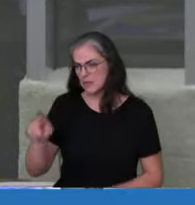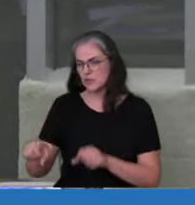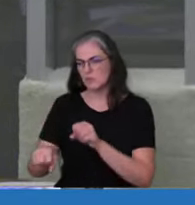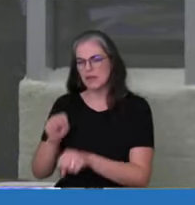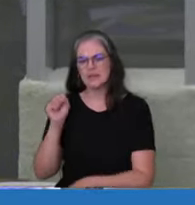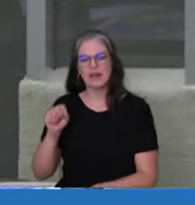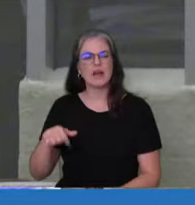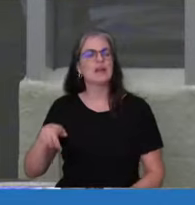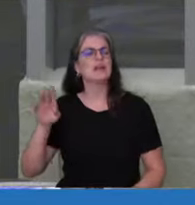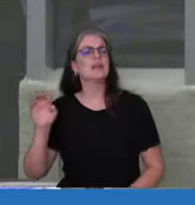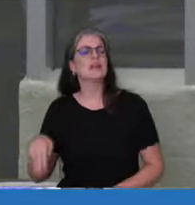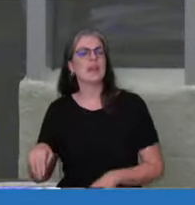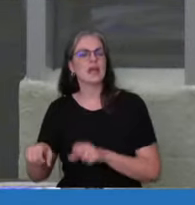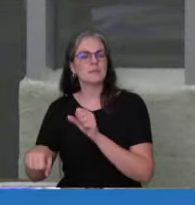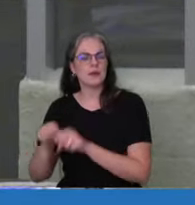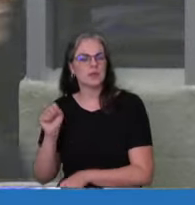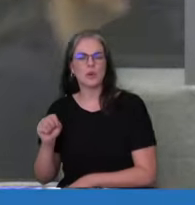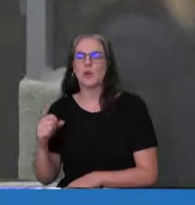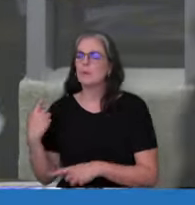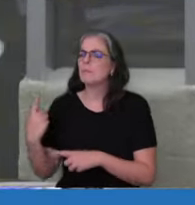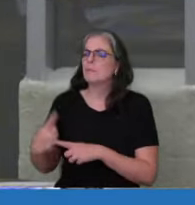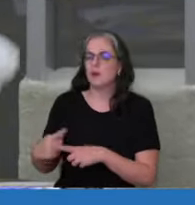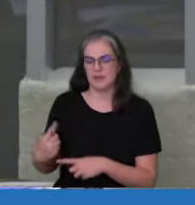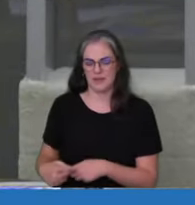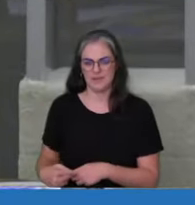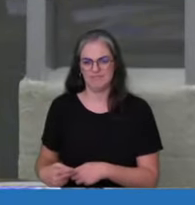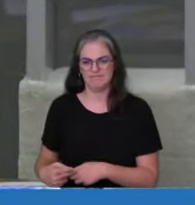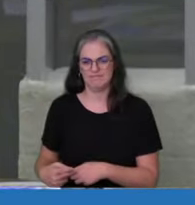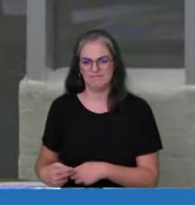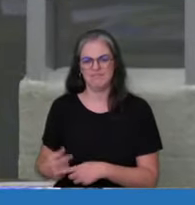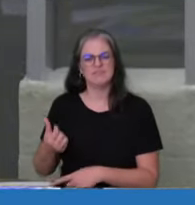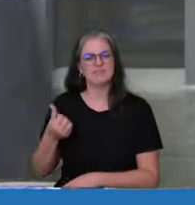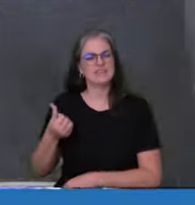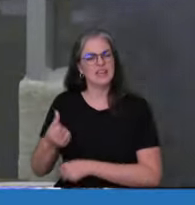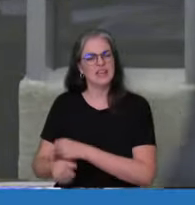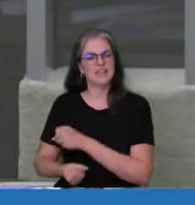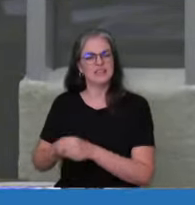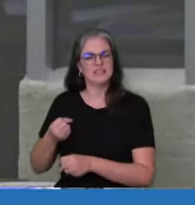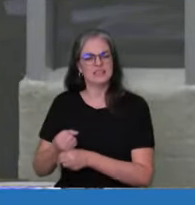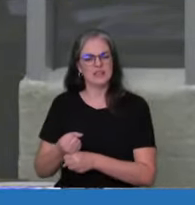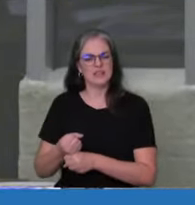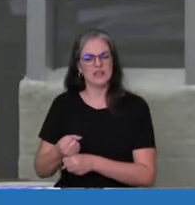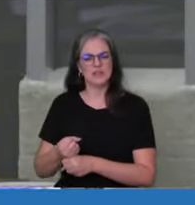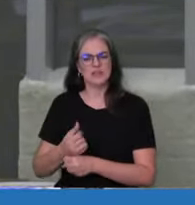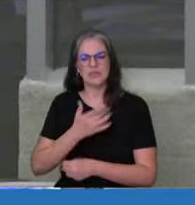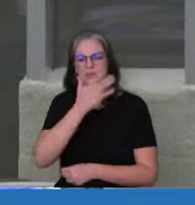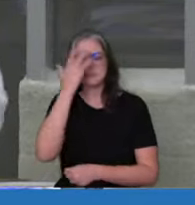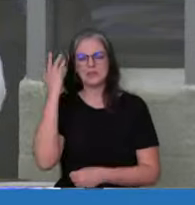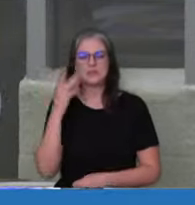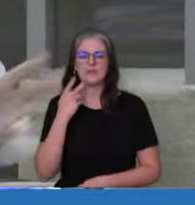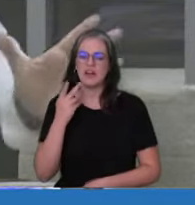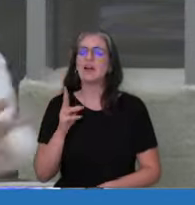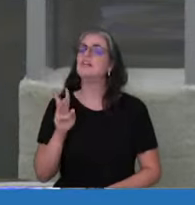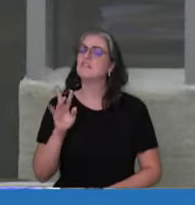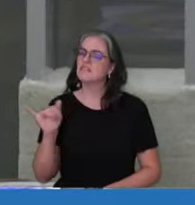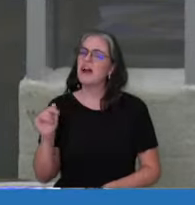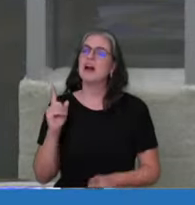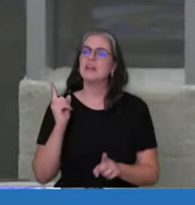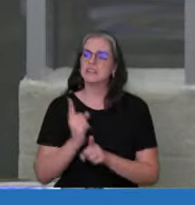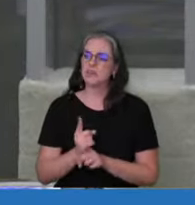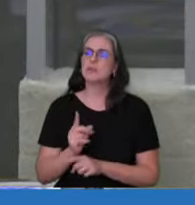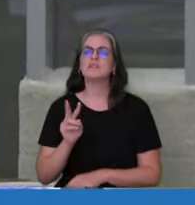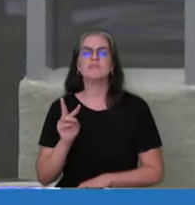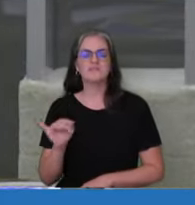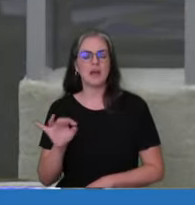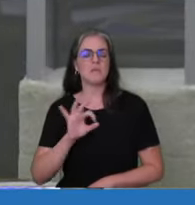quê? E nós ouvimos durante todo o tempo que o caso seria esclarecido pela Polícia do Rio de